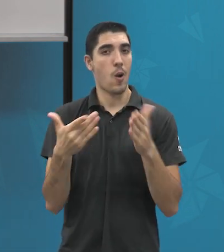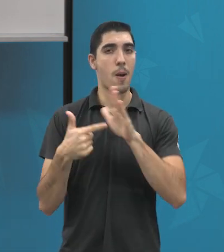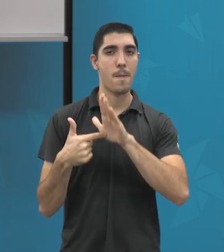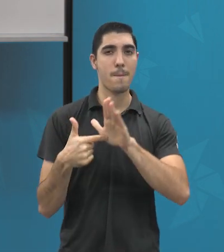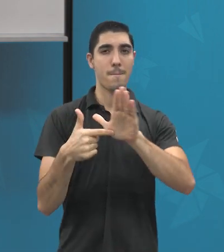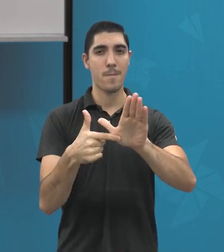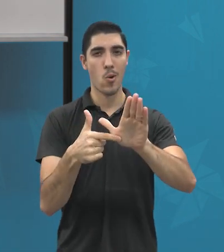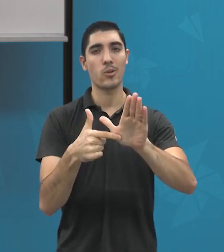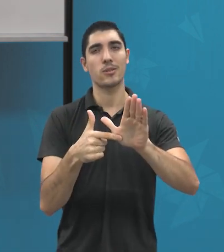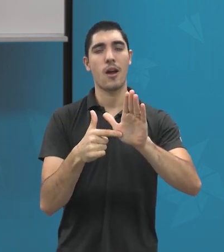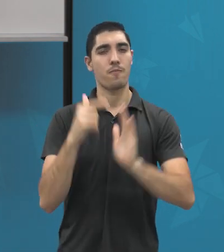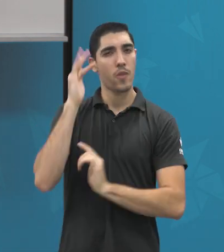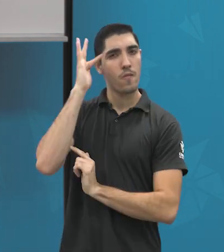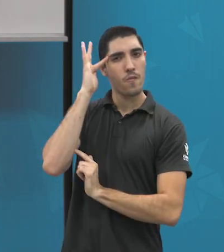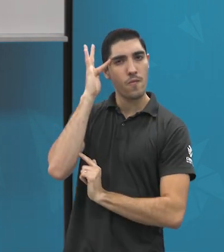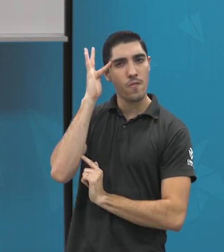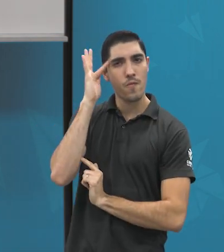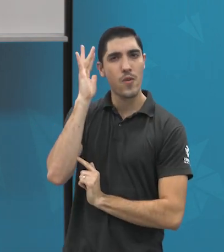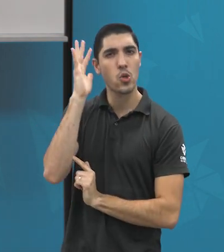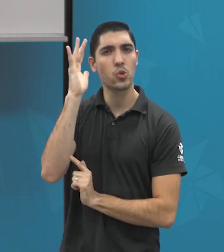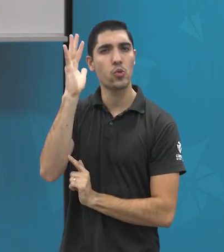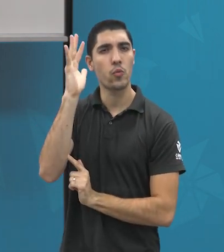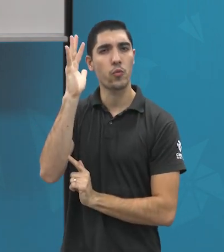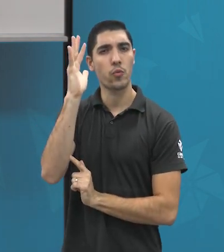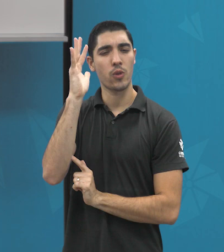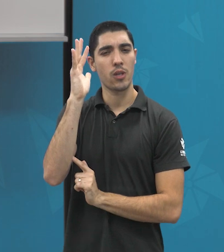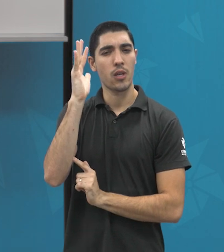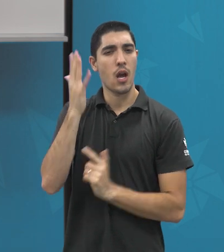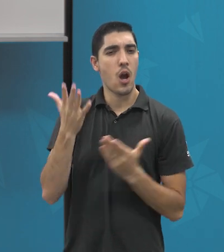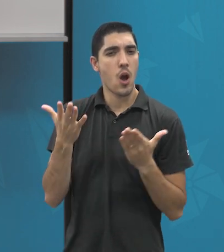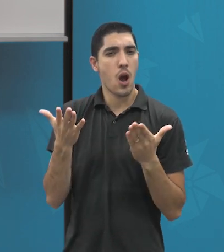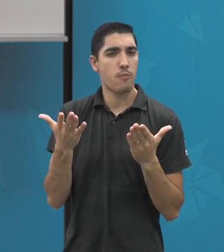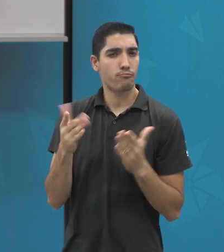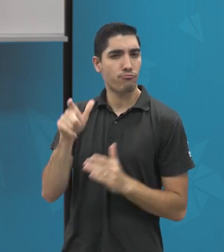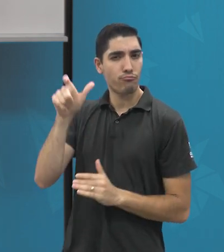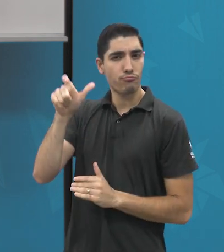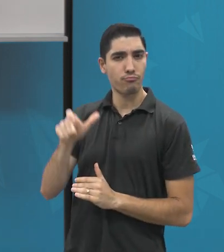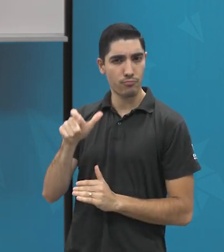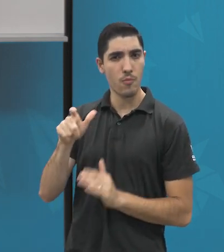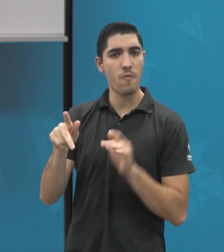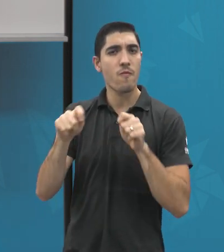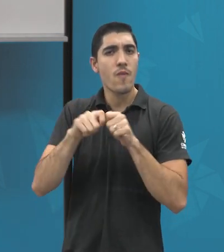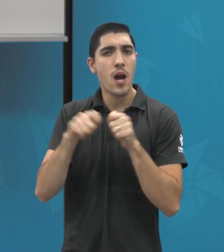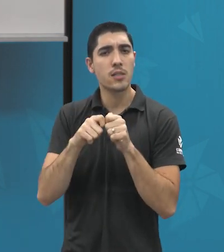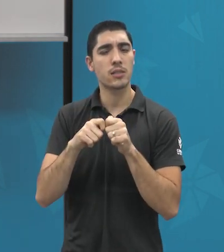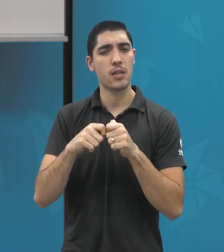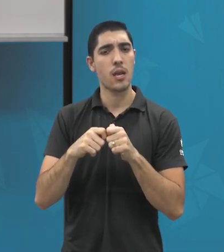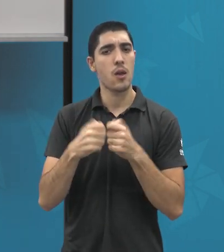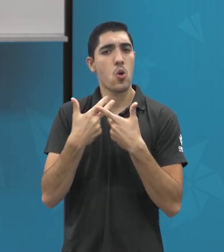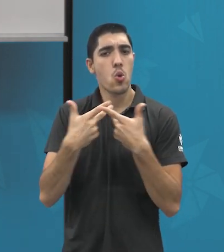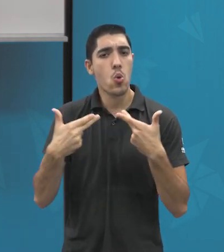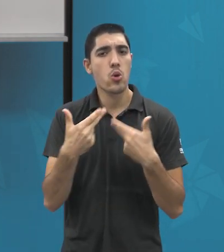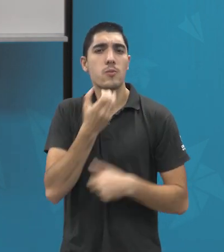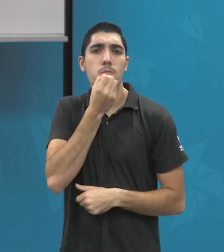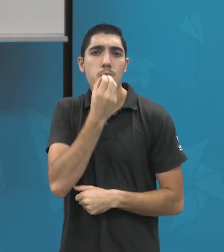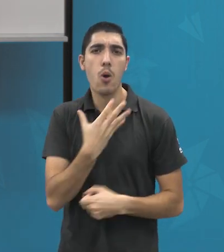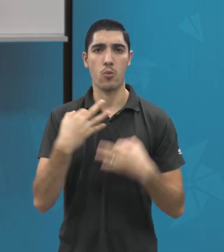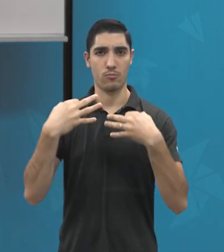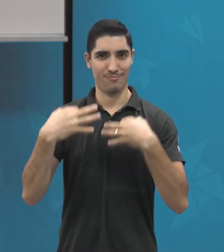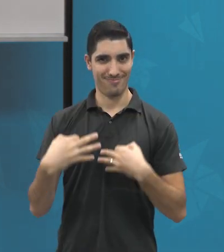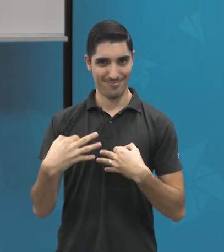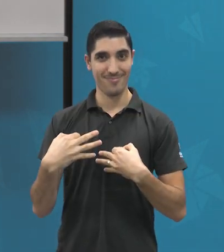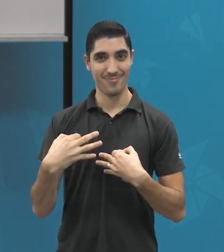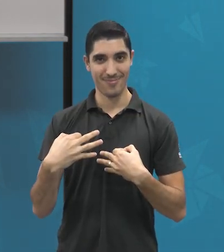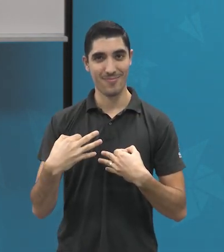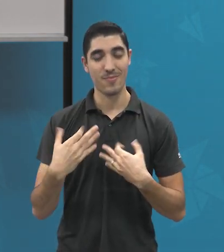de uma filosofia utilitarista, ou de um filósofo que nós classificamos a partir desse